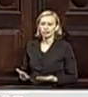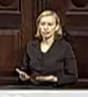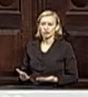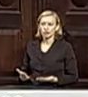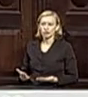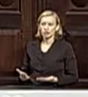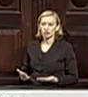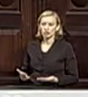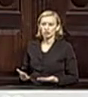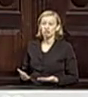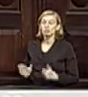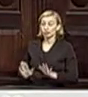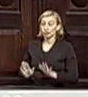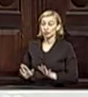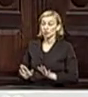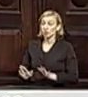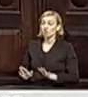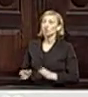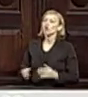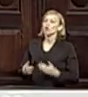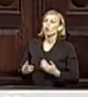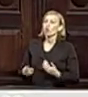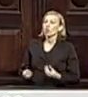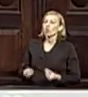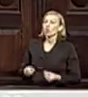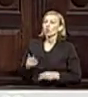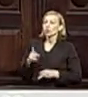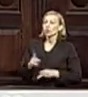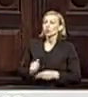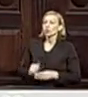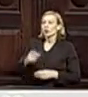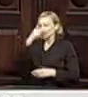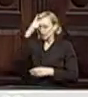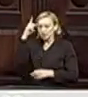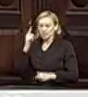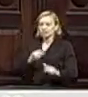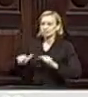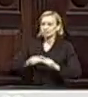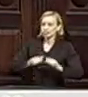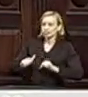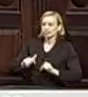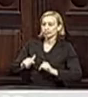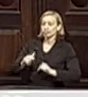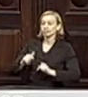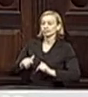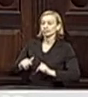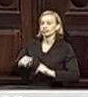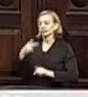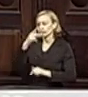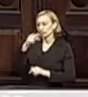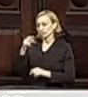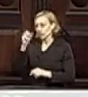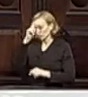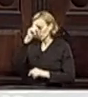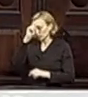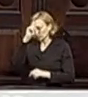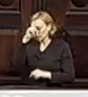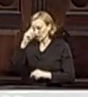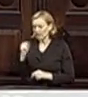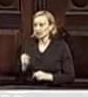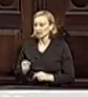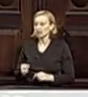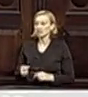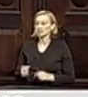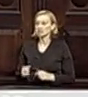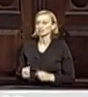de servir a população com qualidade e tendo o reconhecimento que merecem. Por isso,